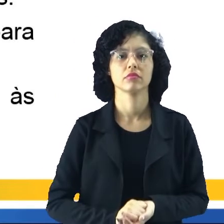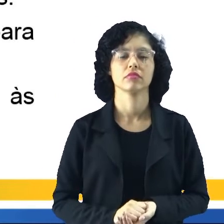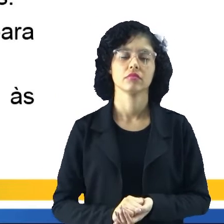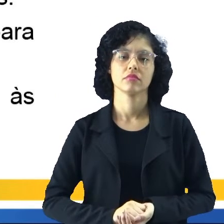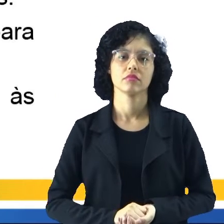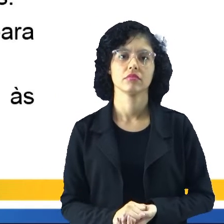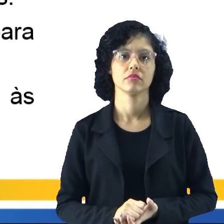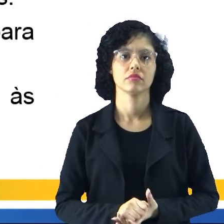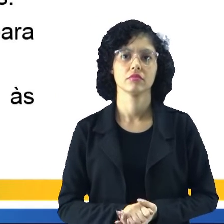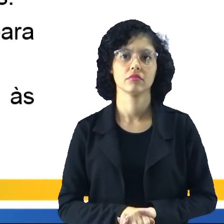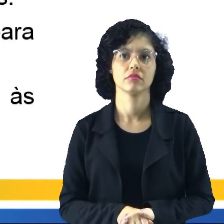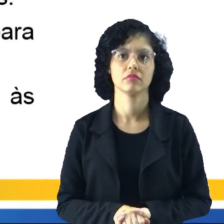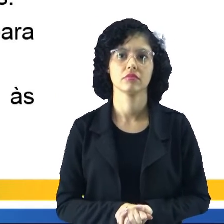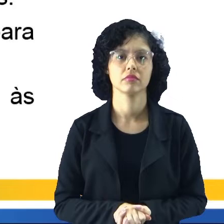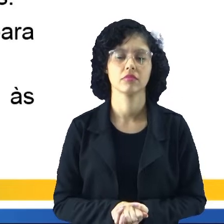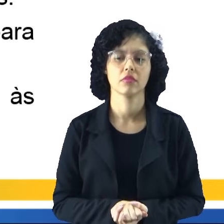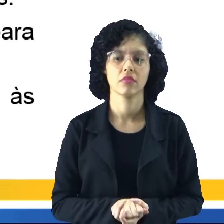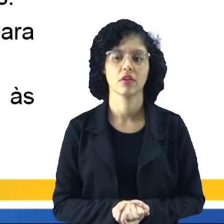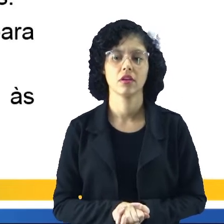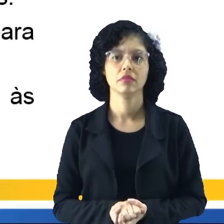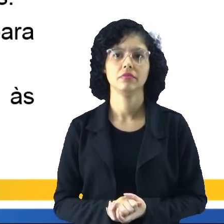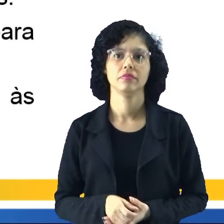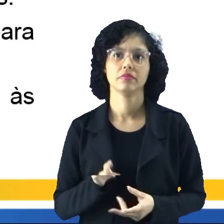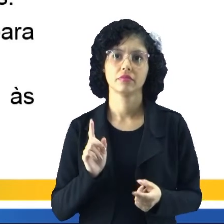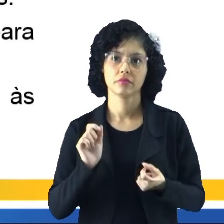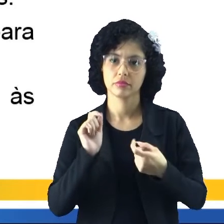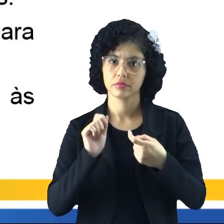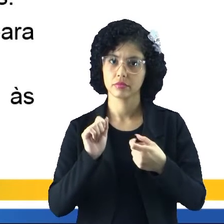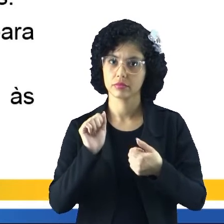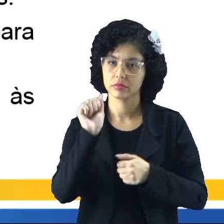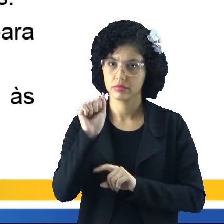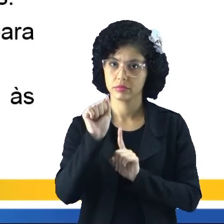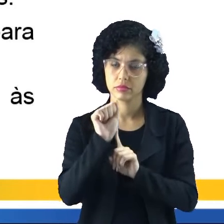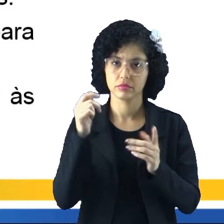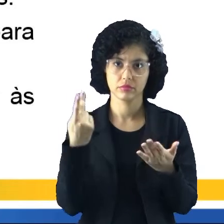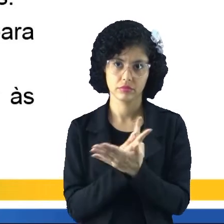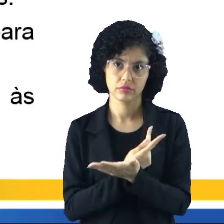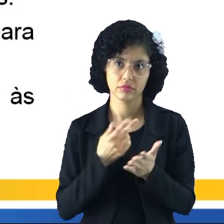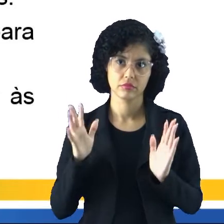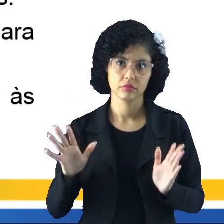né? Então, a A não pode ser por quê? Porque nem falou nesse